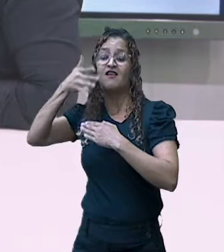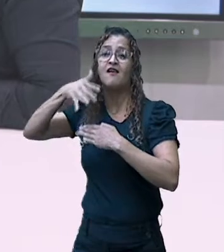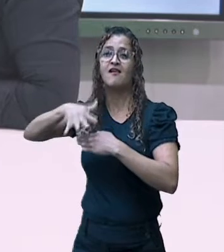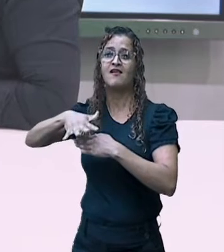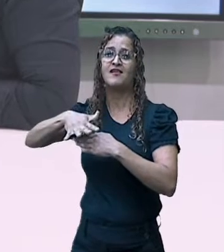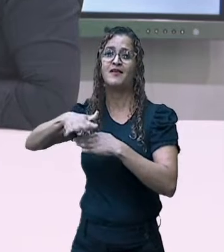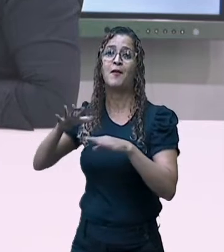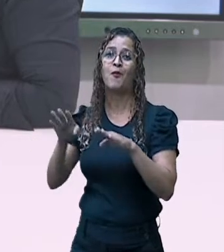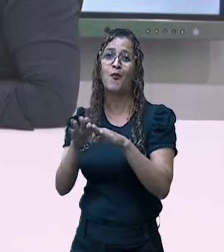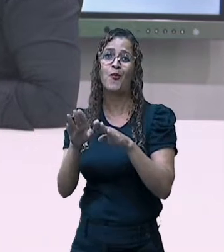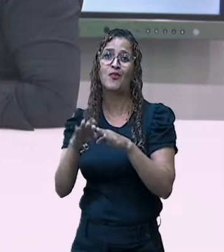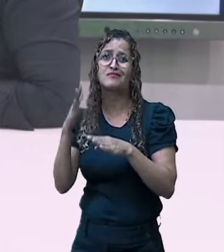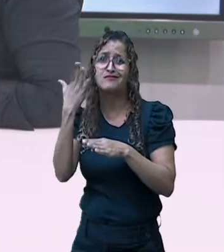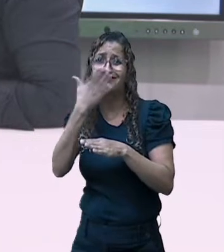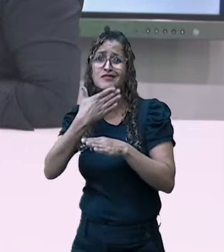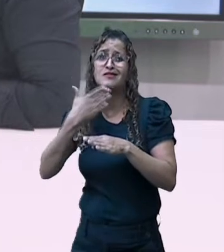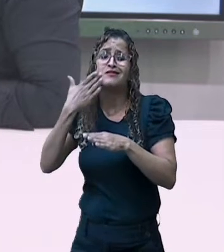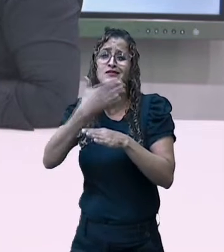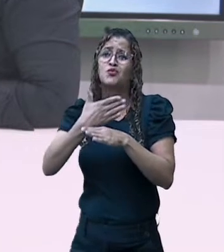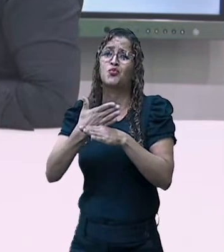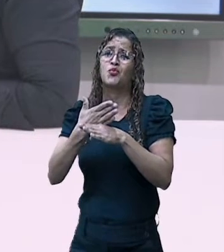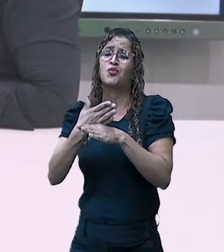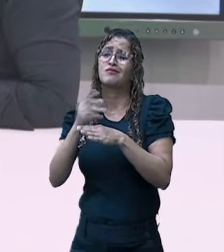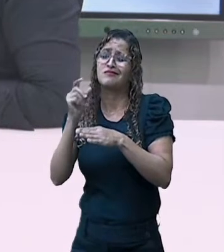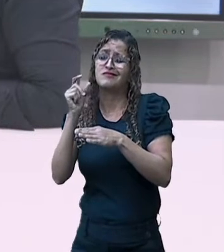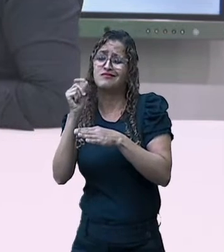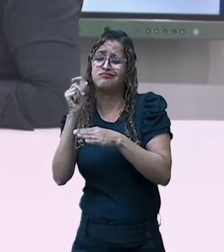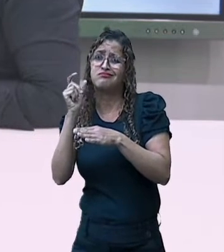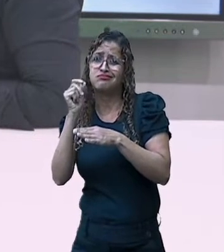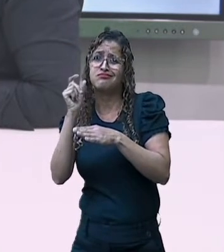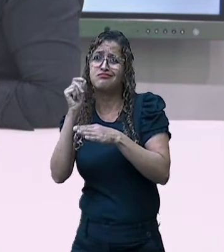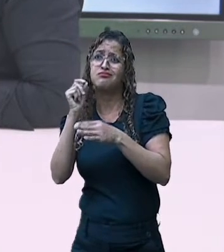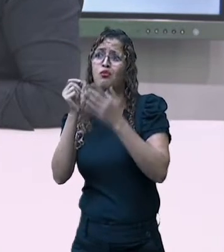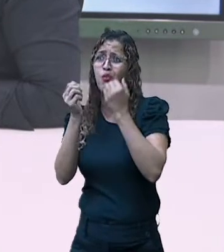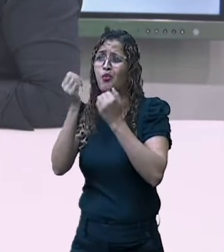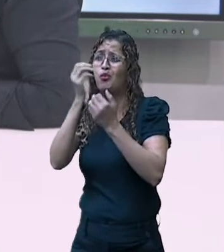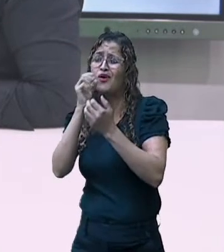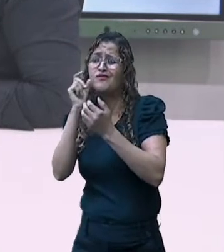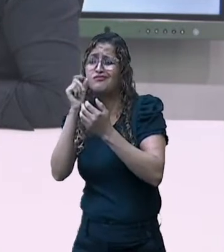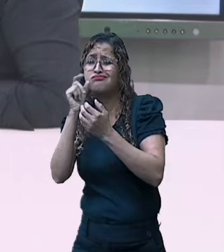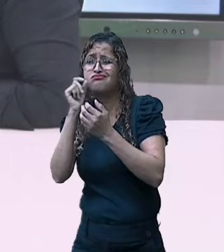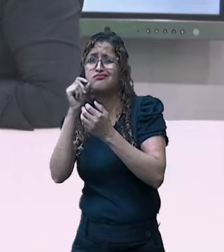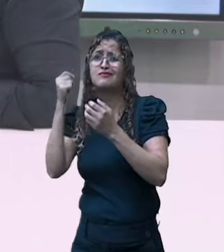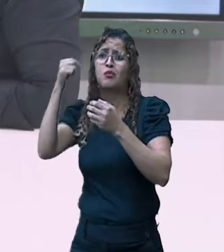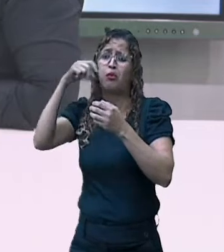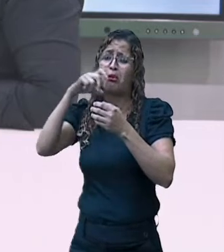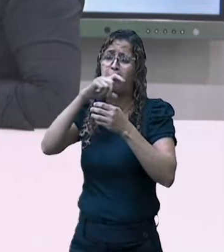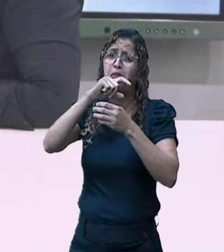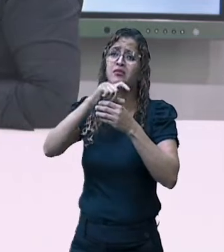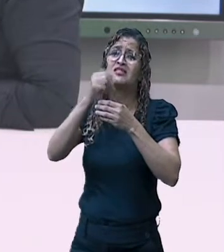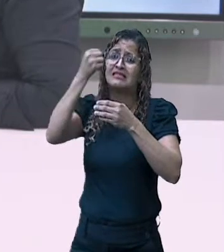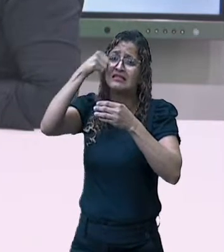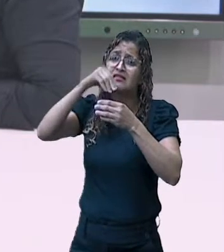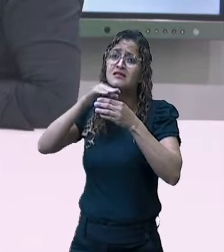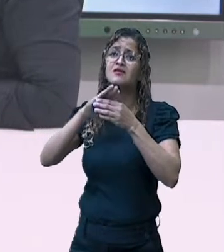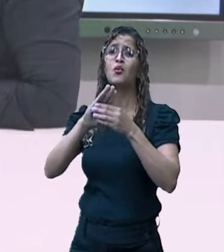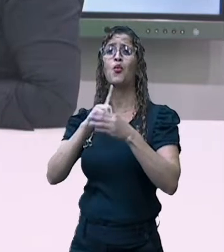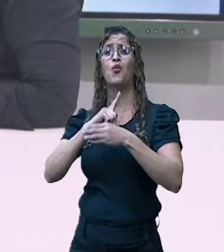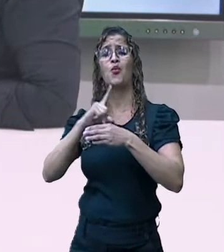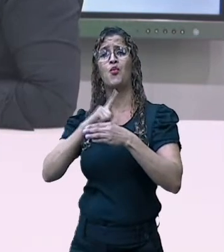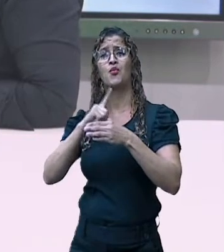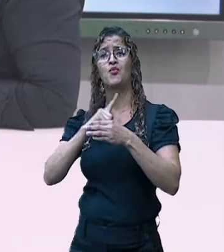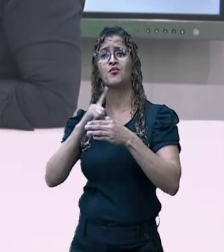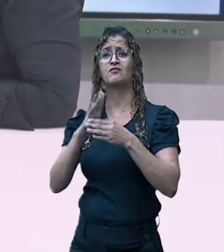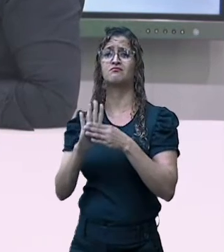ajuda a promover a cárie. A gente tem na nossa boca várias bactérias. E isso é da nossa boca. A nossa boca tem